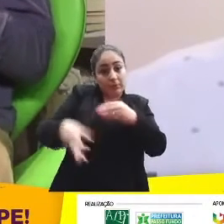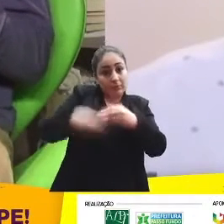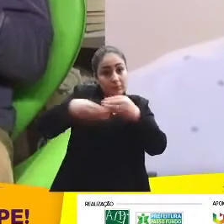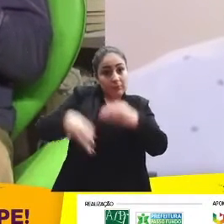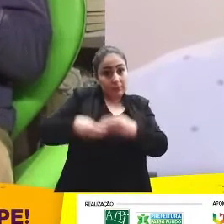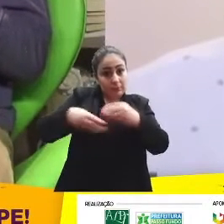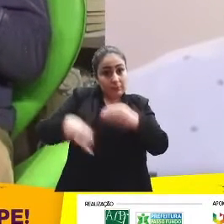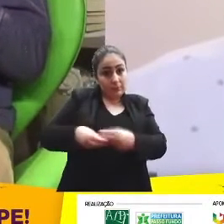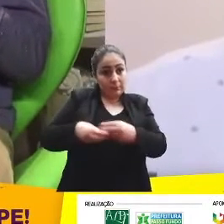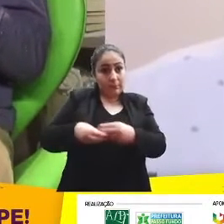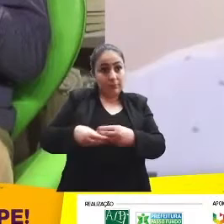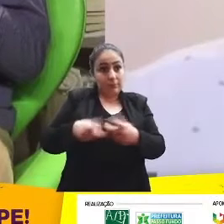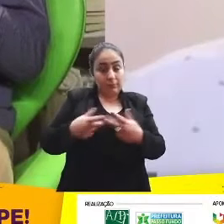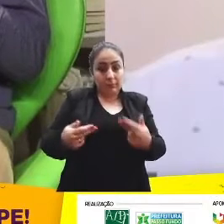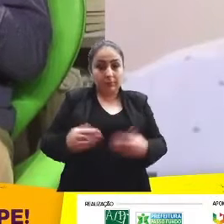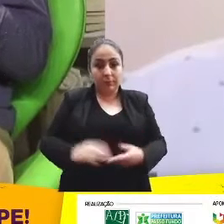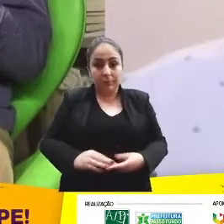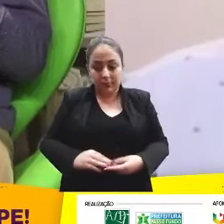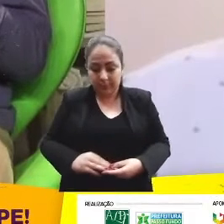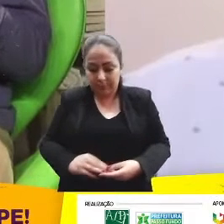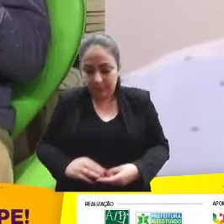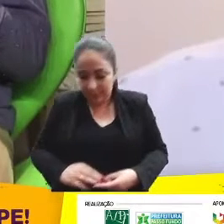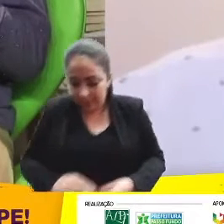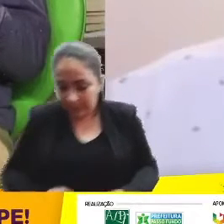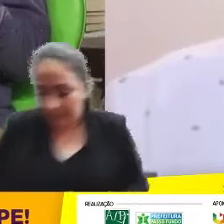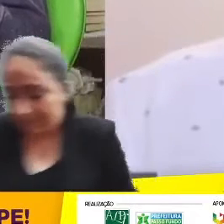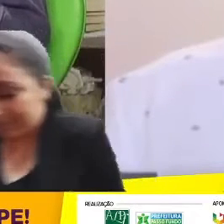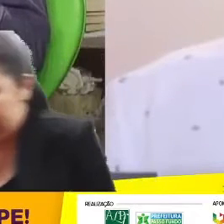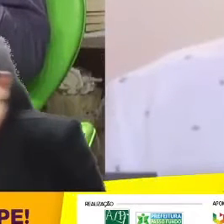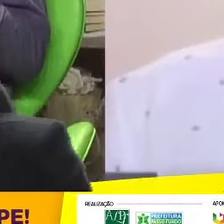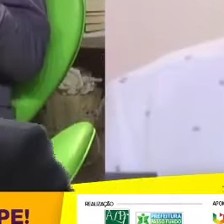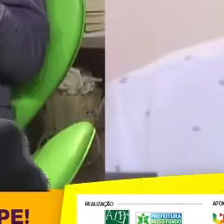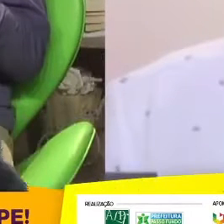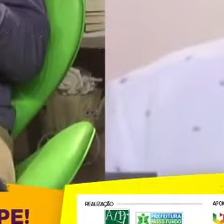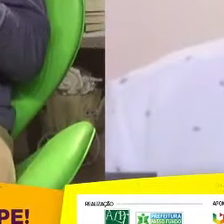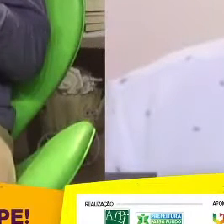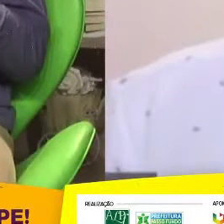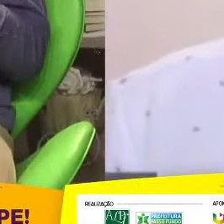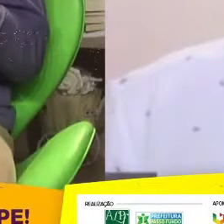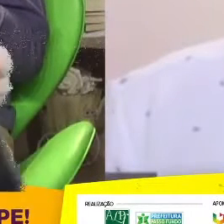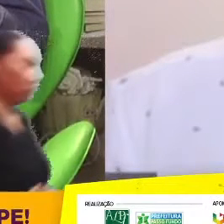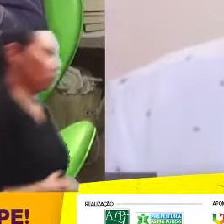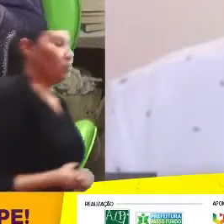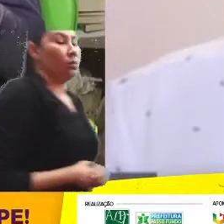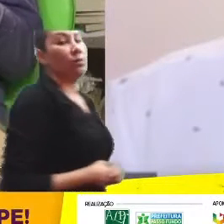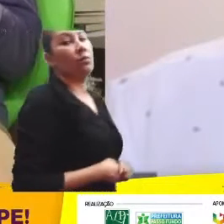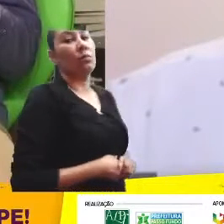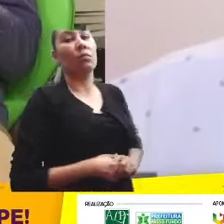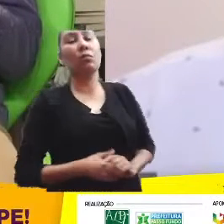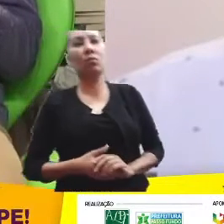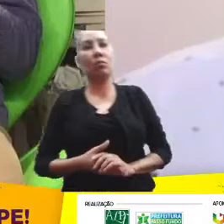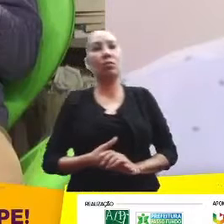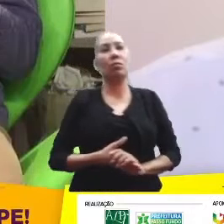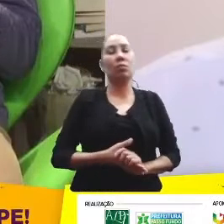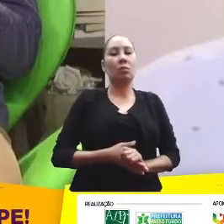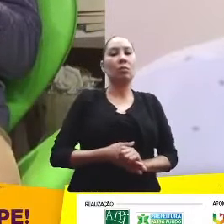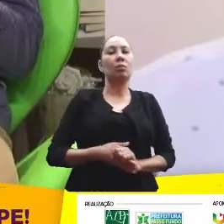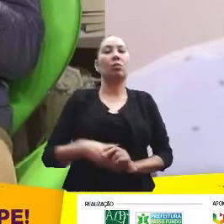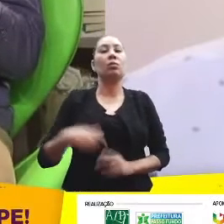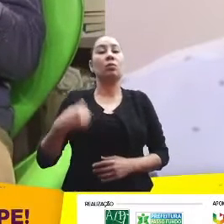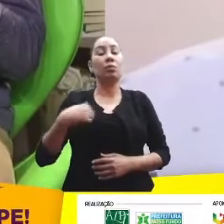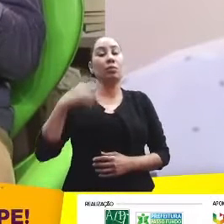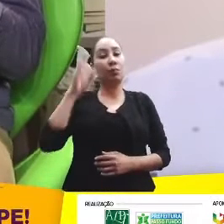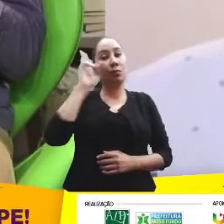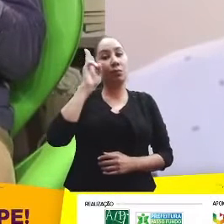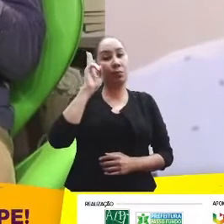adendos, alguns acréscimos. Eu me lembro de um seminário que nós tivemos ali na Casa Espírita, do projeto Manuel Filomeno